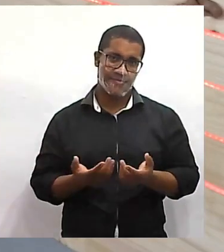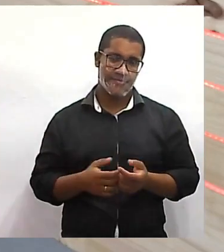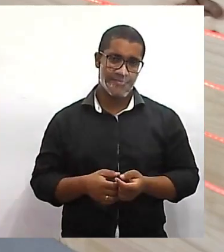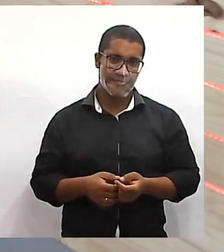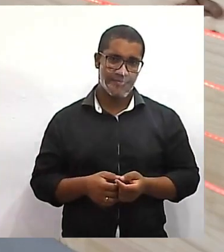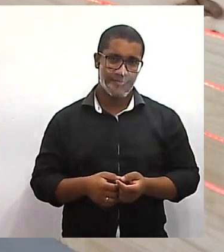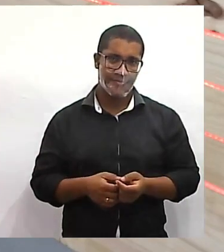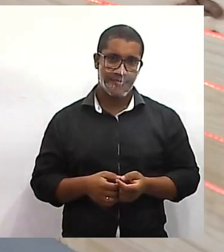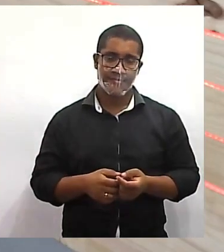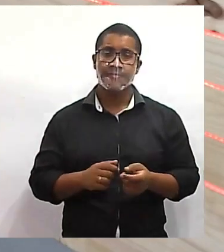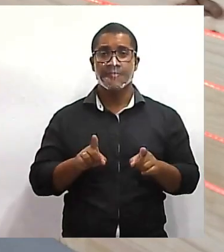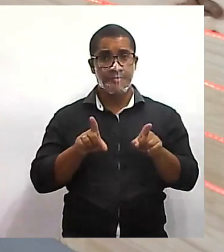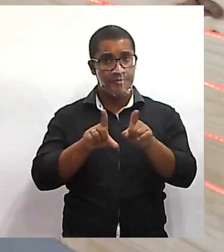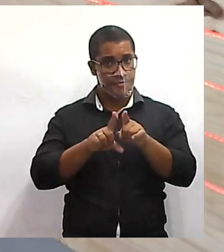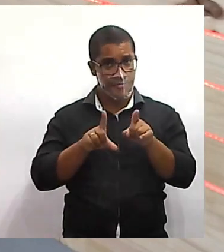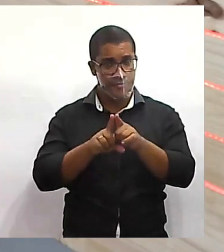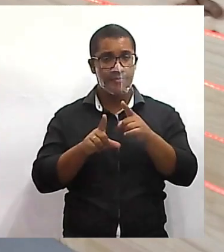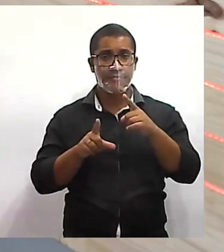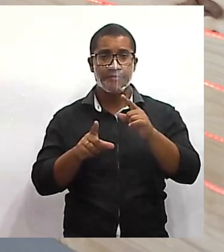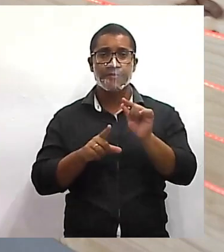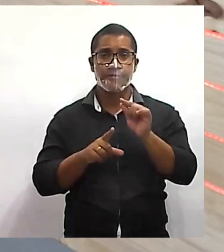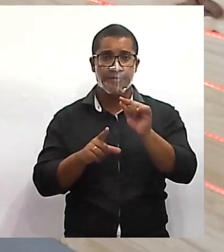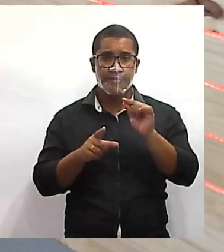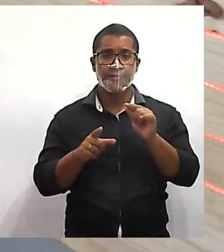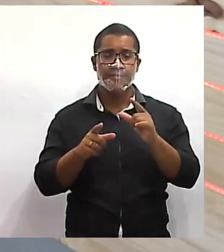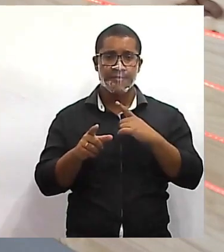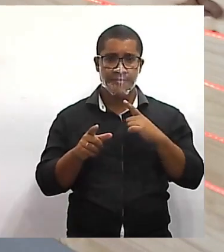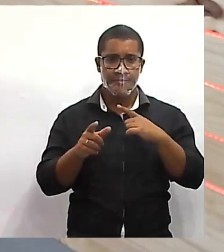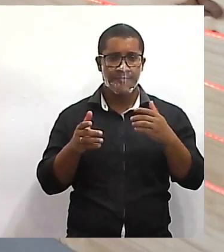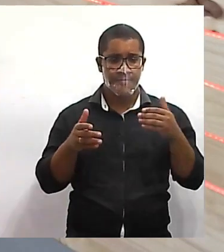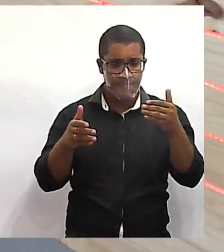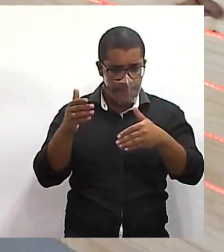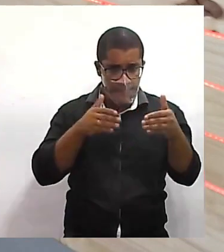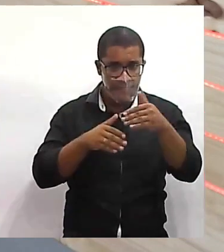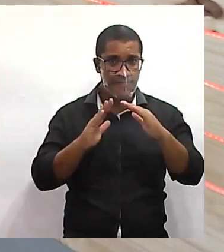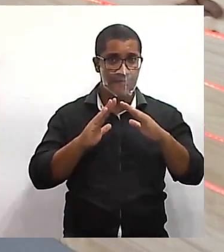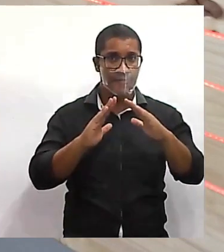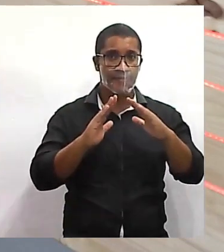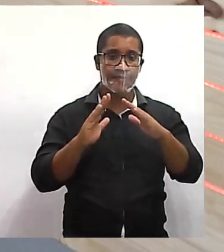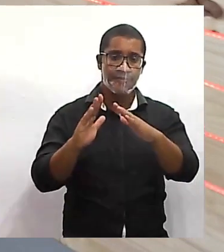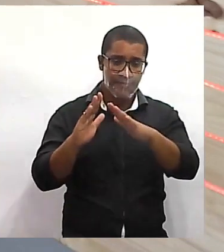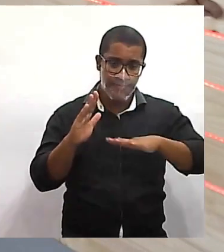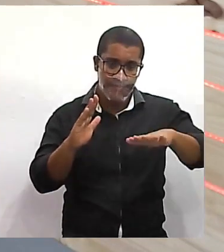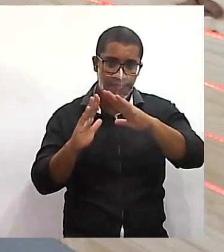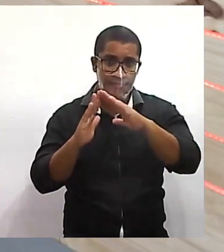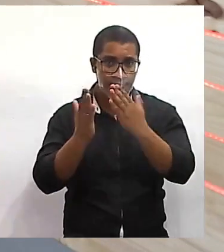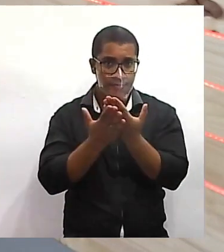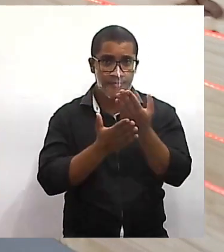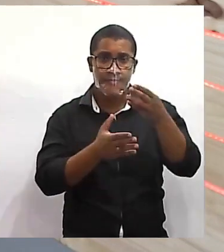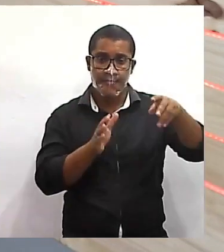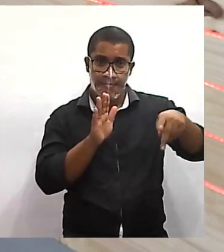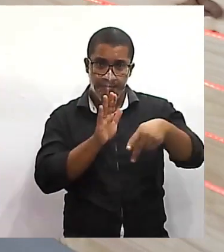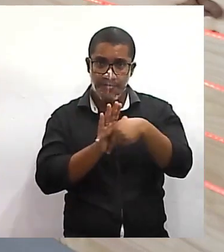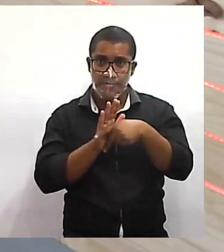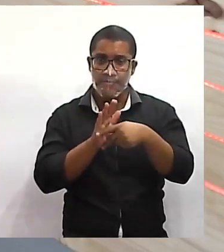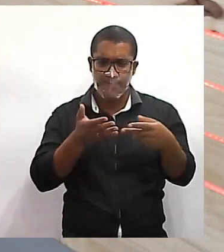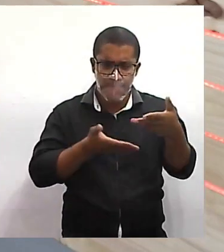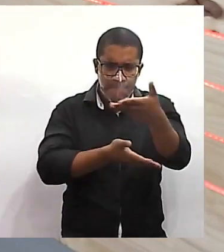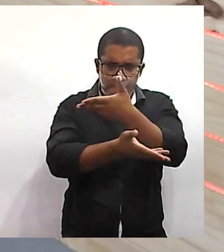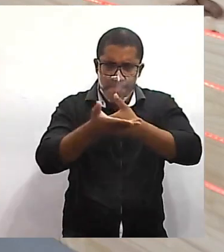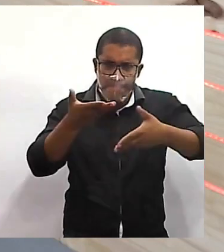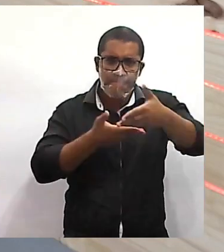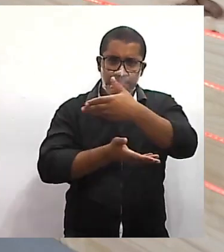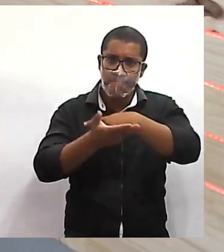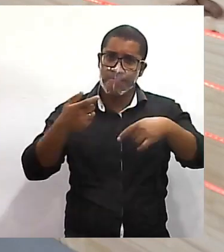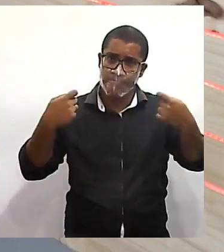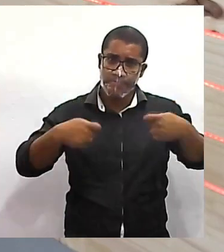né? Além disso, manter um engajamento da comunidade escolar, então também